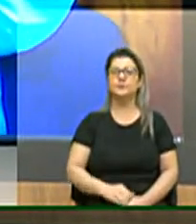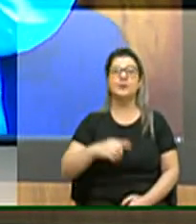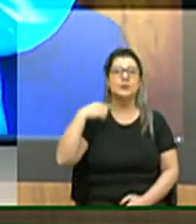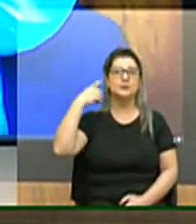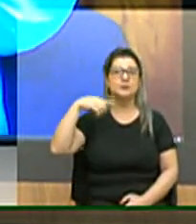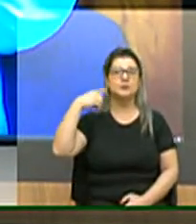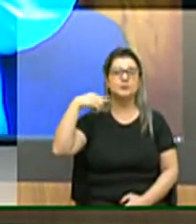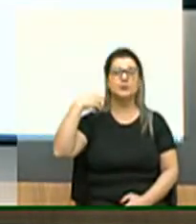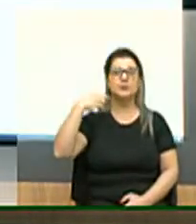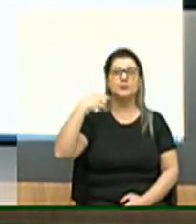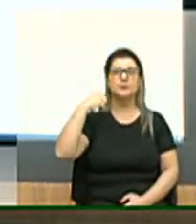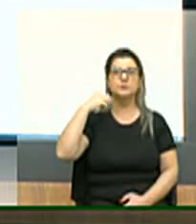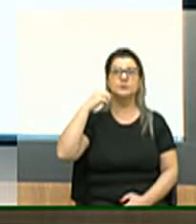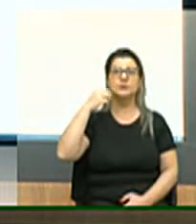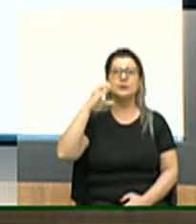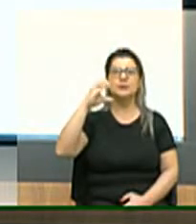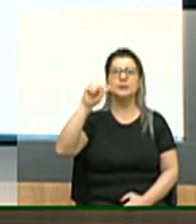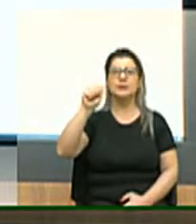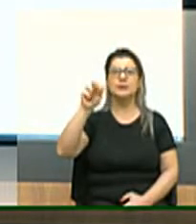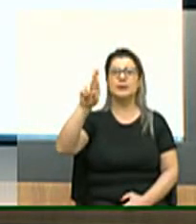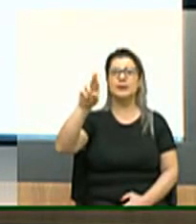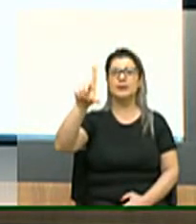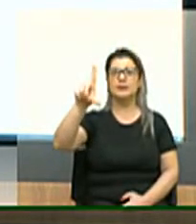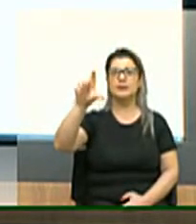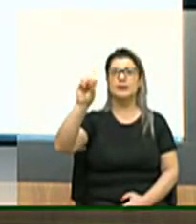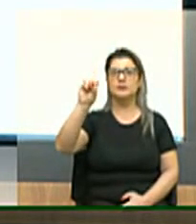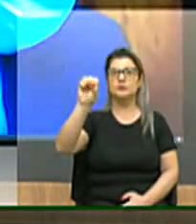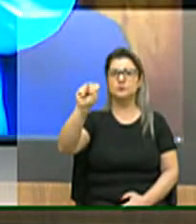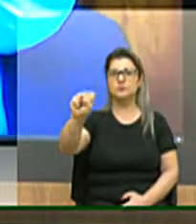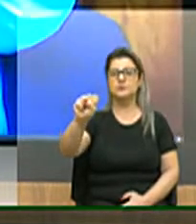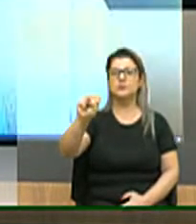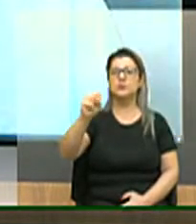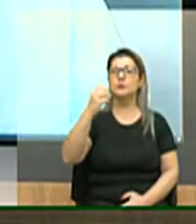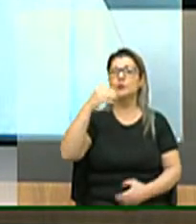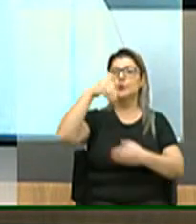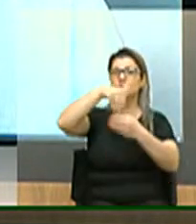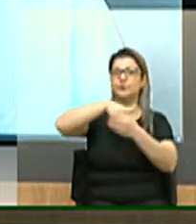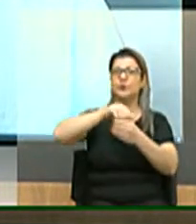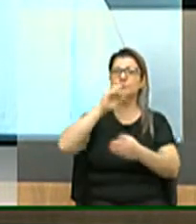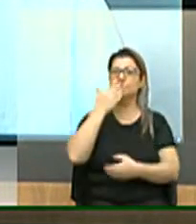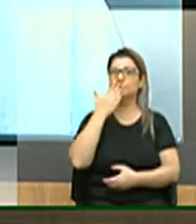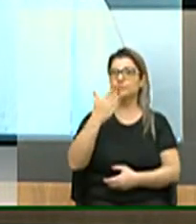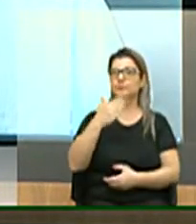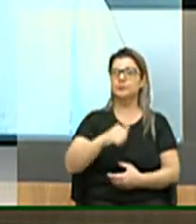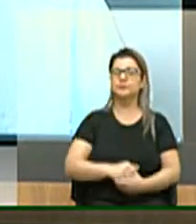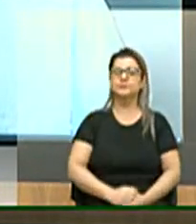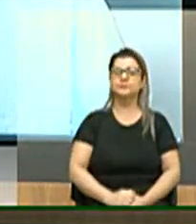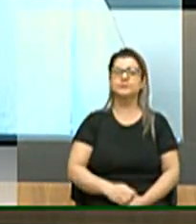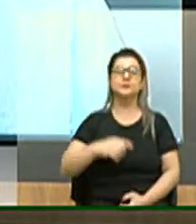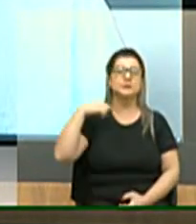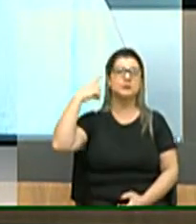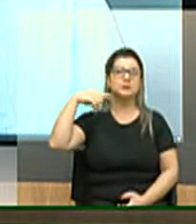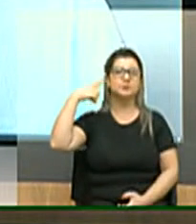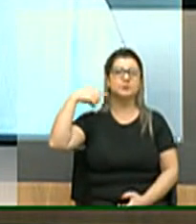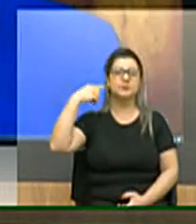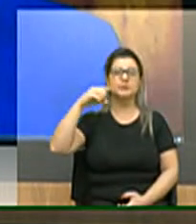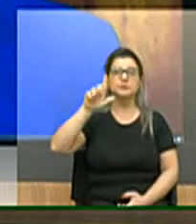Deputado Carlos Búrigo. Voto a favor, senhor presidente. E deputado Gilberto